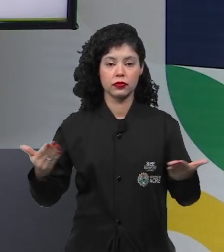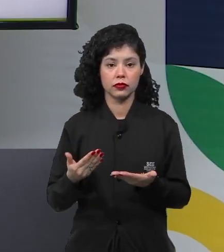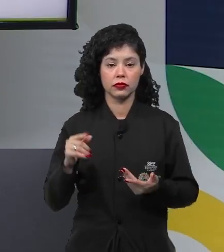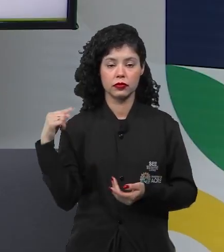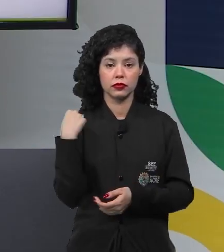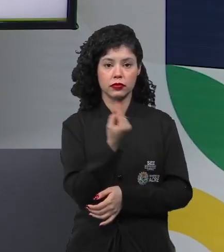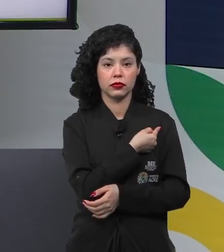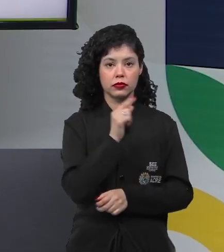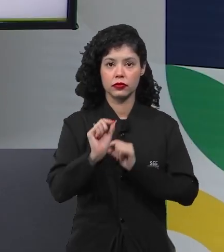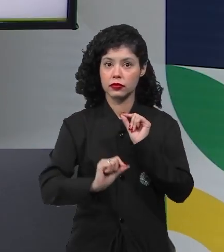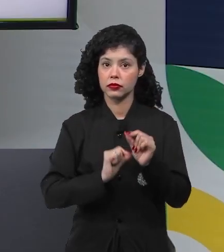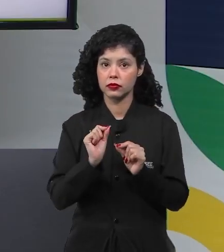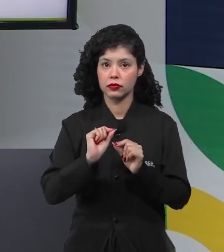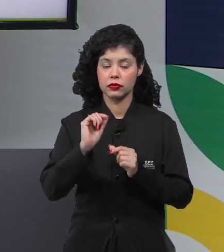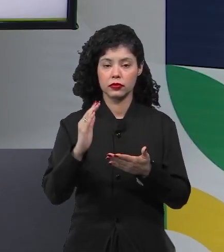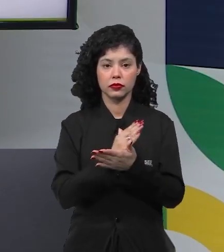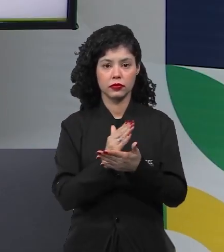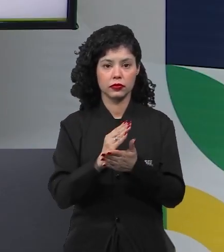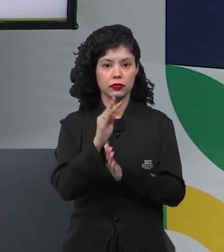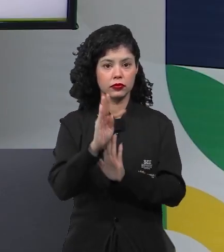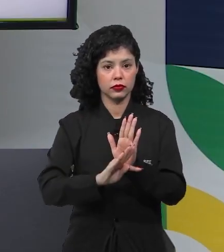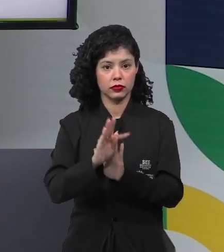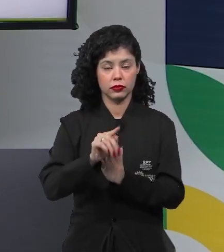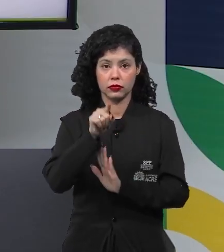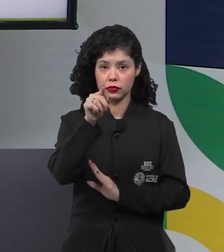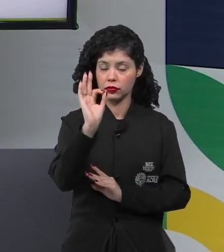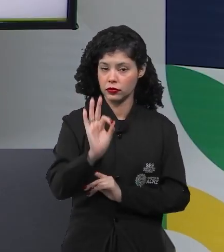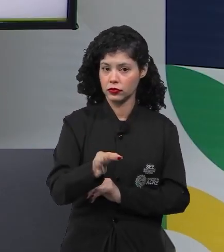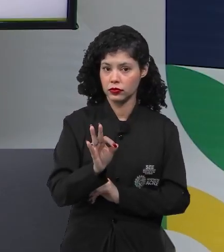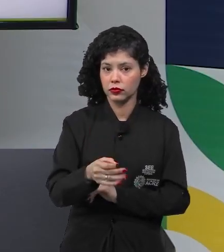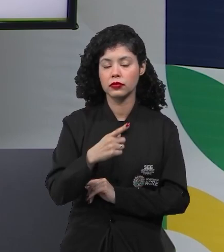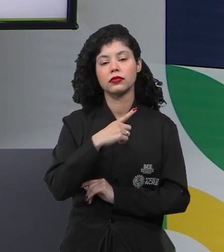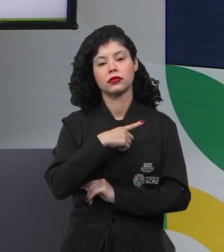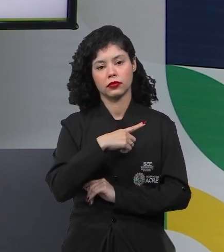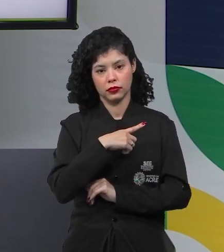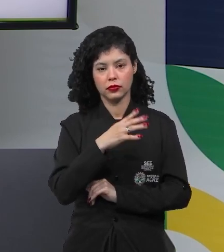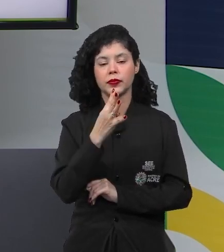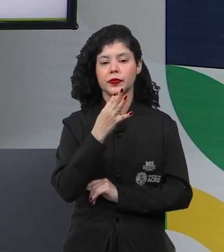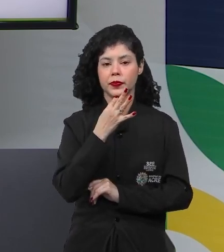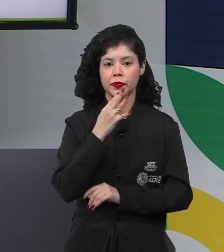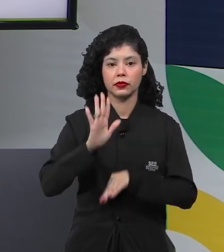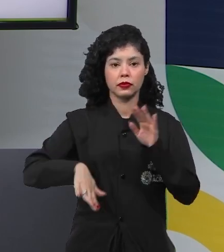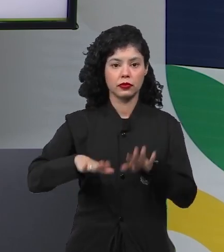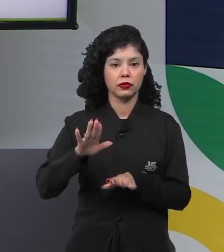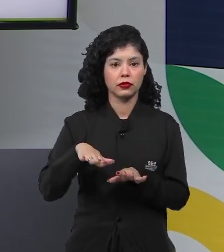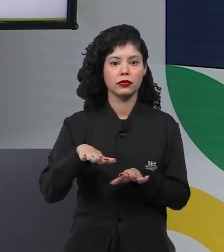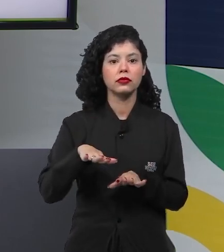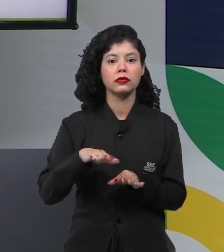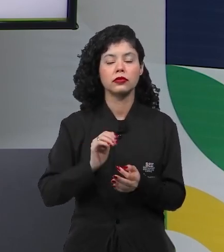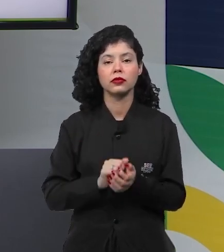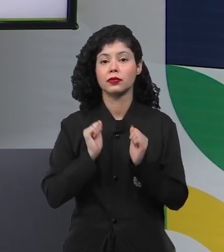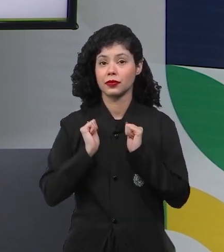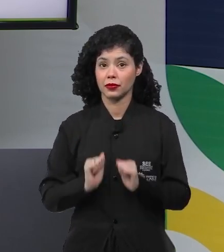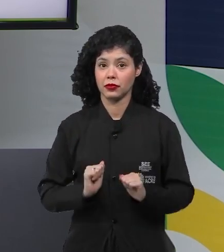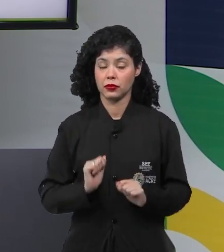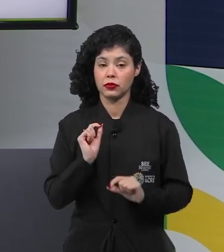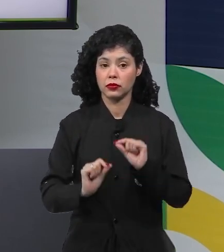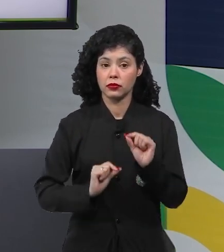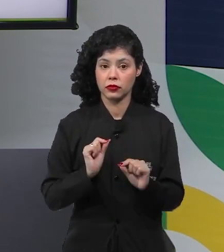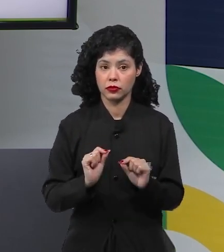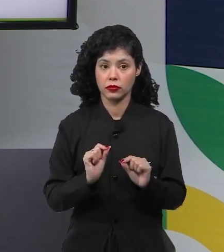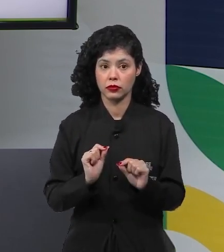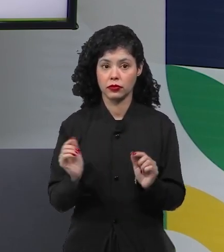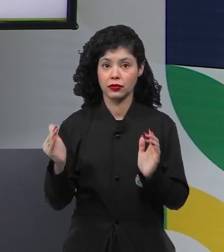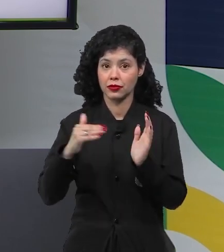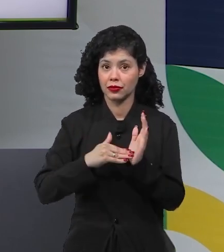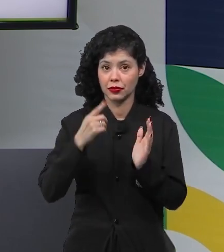vamos observar alguns textos que com certeza vocês conhecem, porém muitas vezes vocês podem